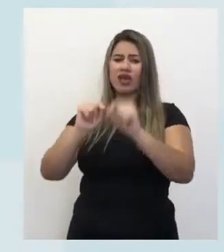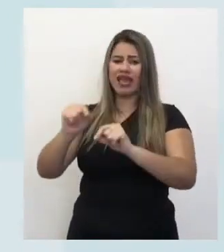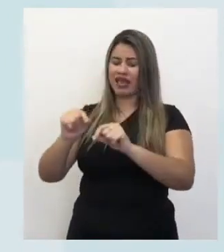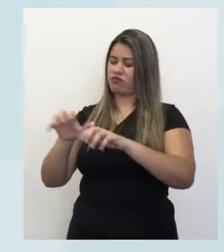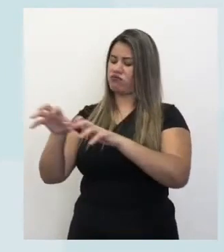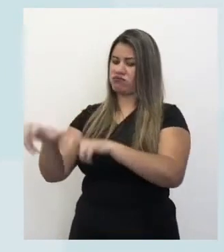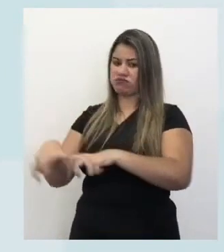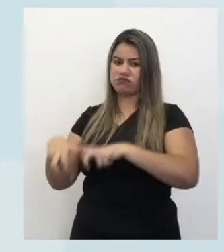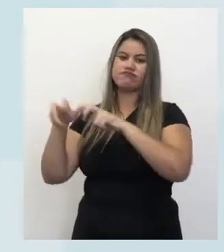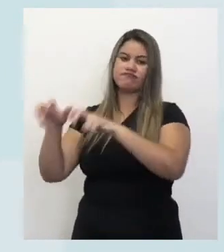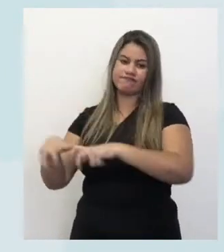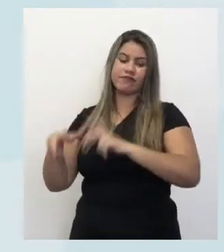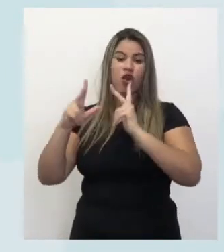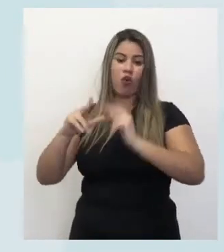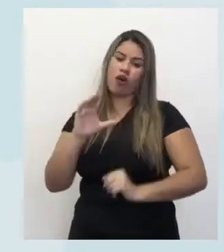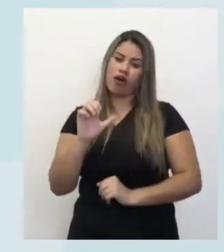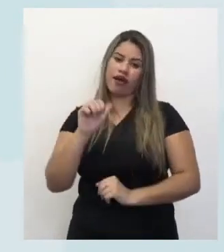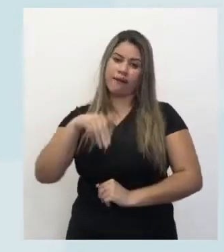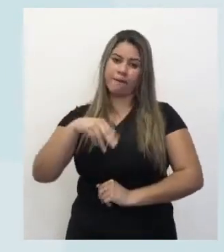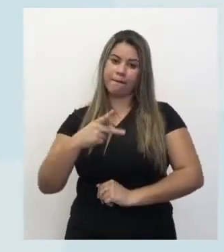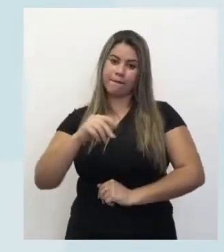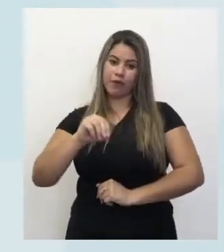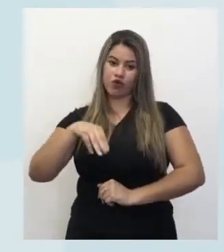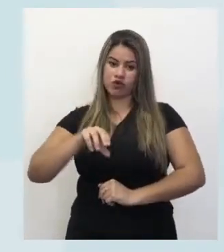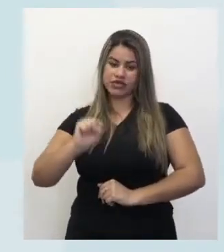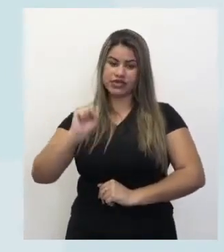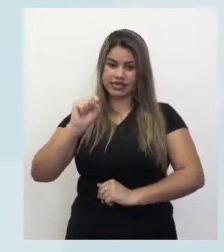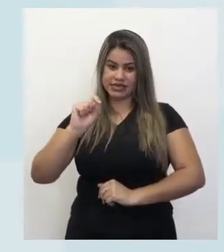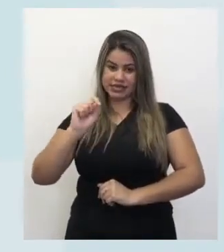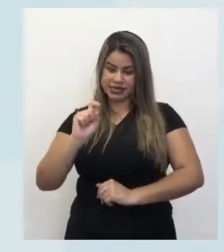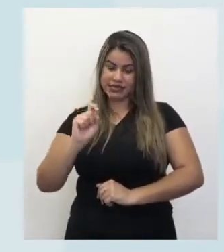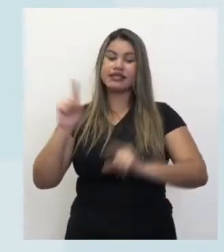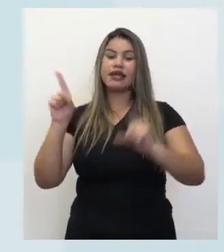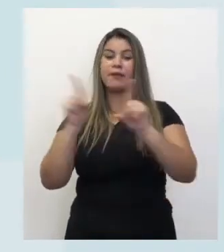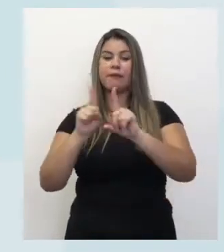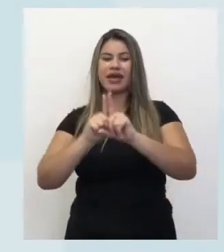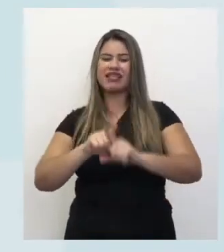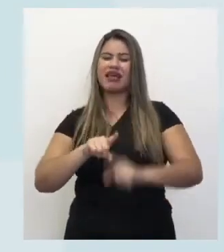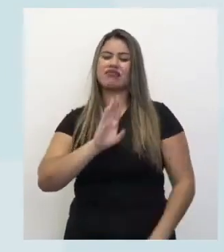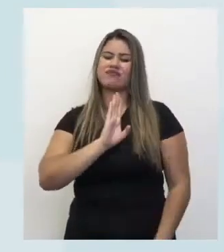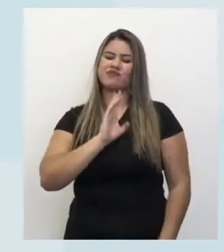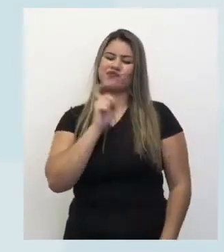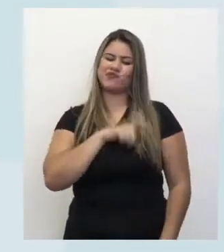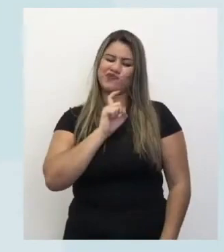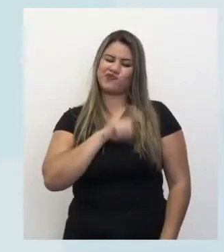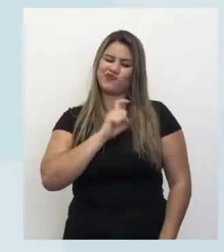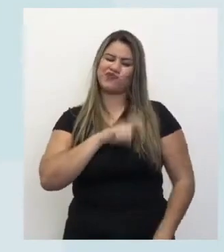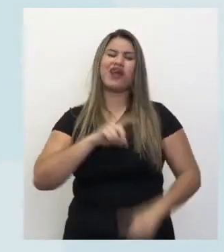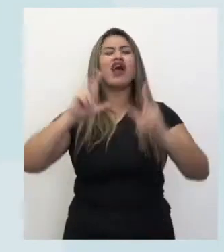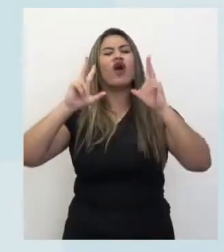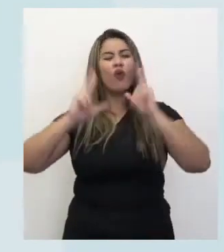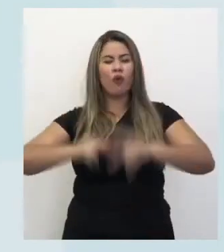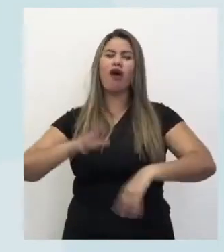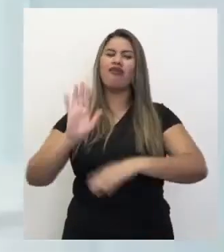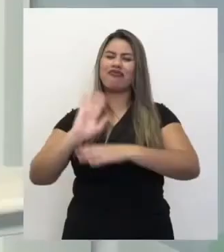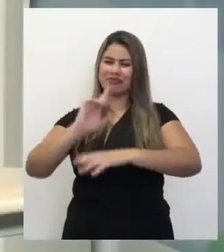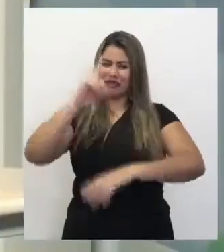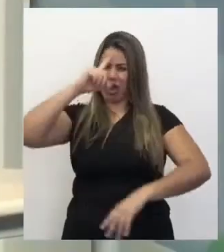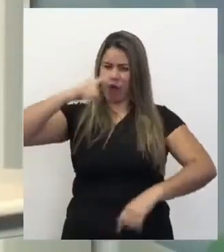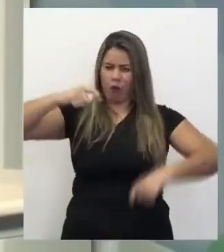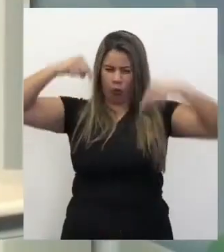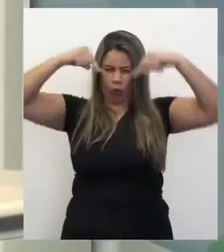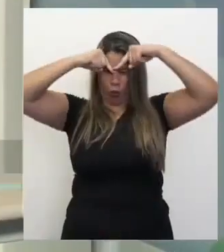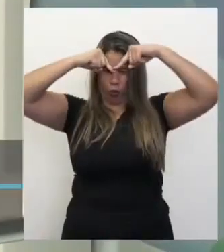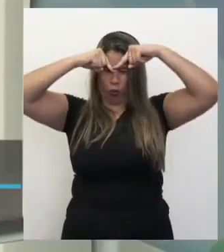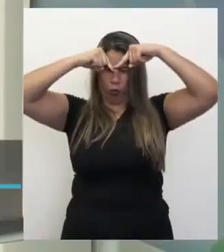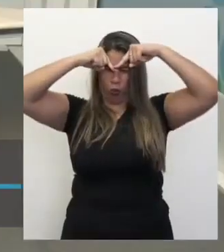camponês, certo? E por último, nós temos os vilões. Nossa, os vilões, igual no do filme, né? O vilão é o cara muito